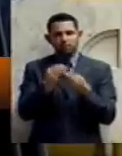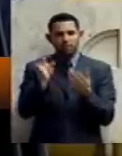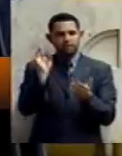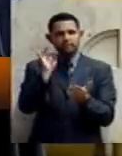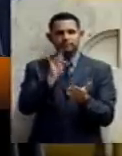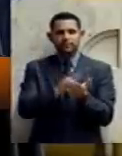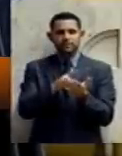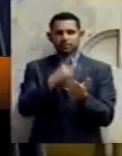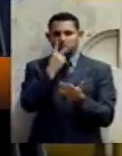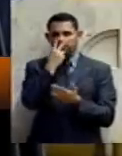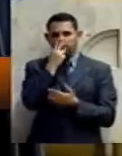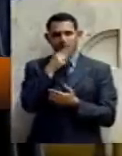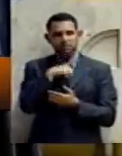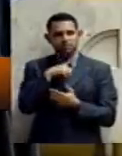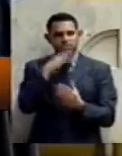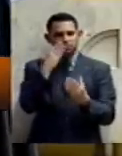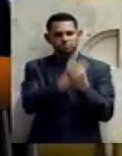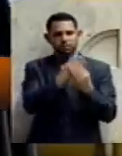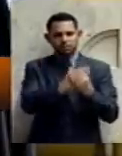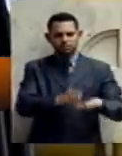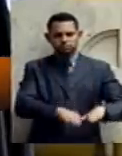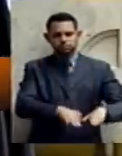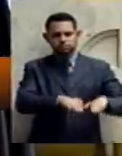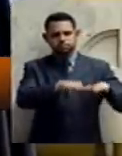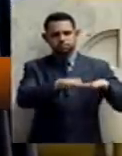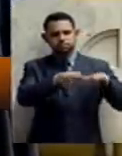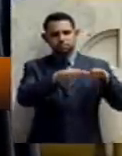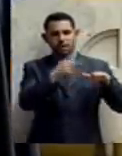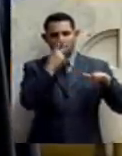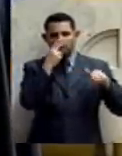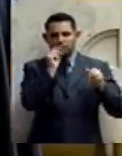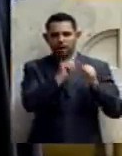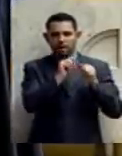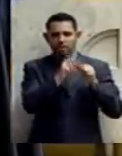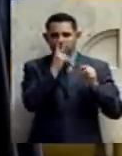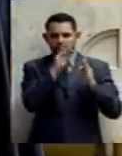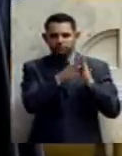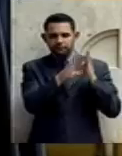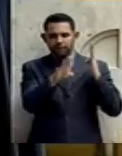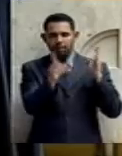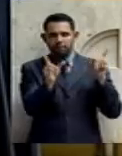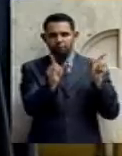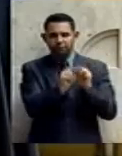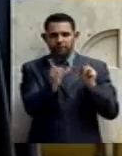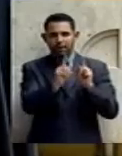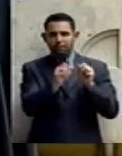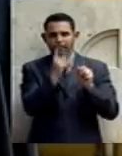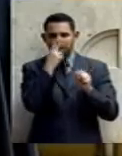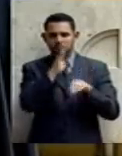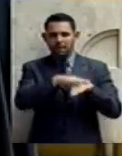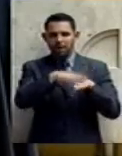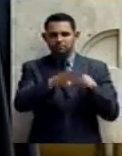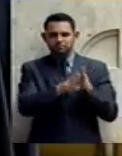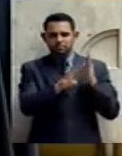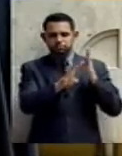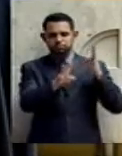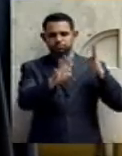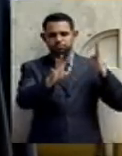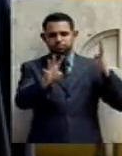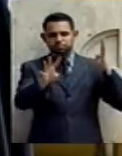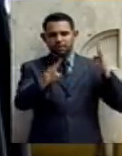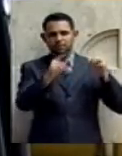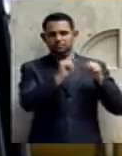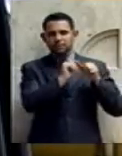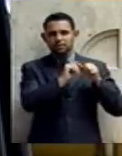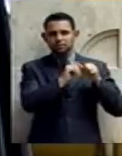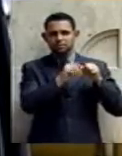verdadeira bomba-relógio. A fila, em vez de diminuir, só cresce, prejudicando principalmente o primeiro grau,